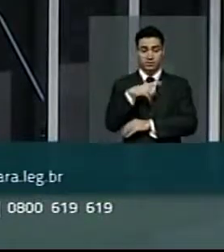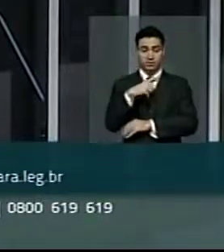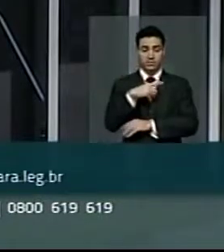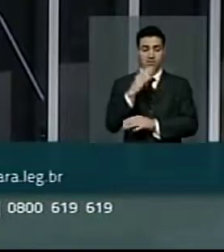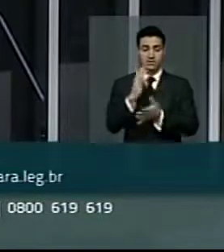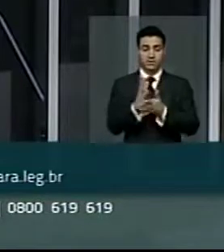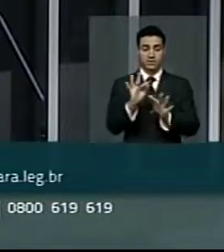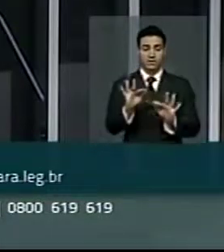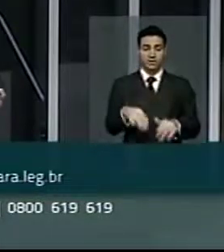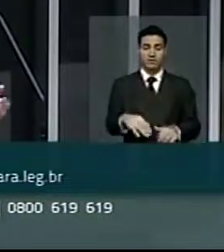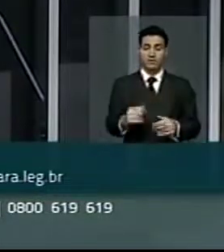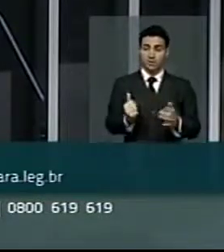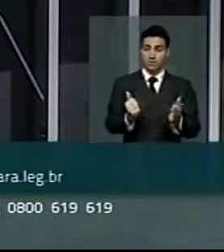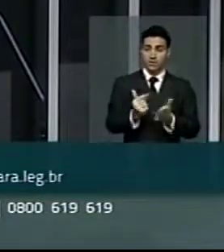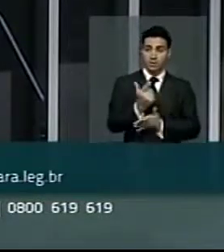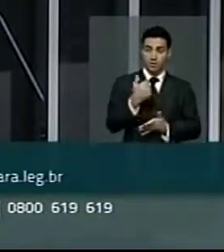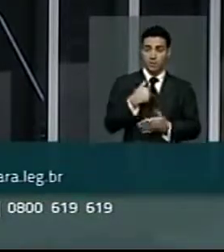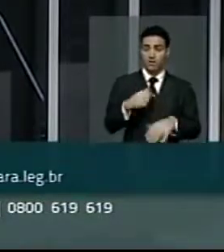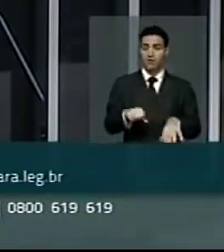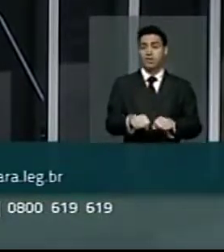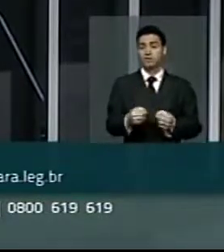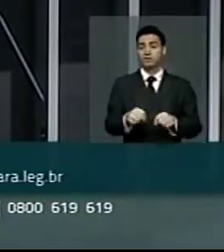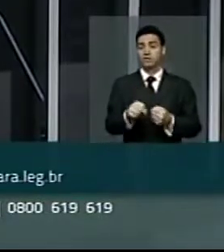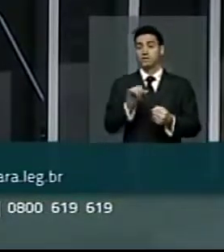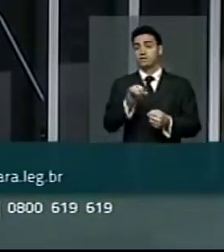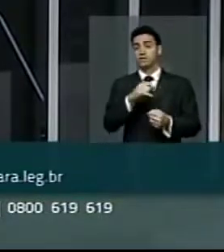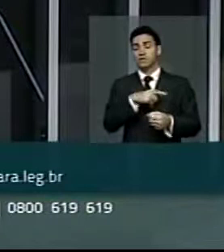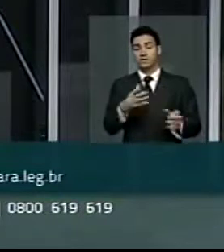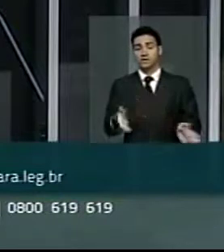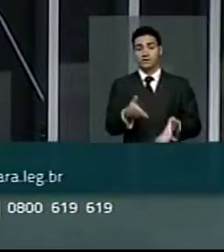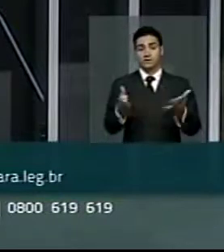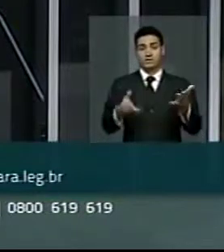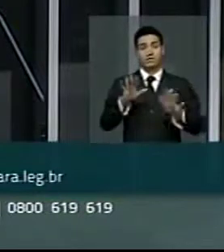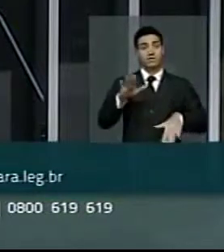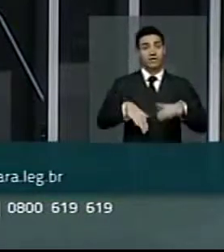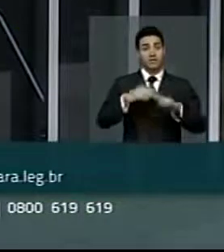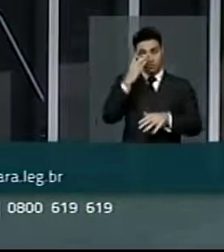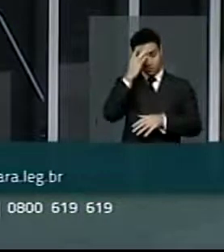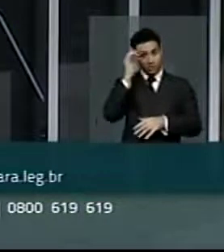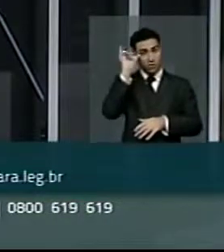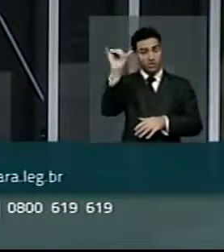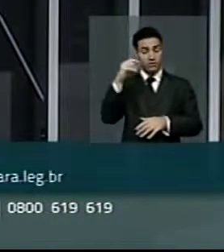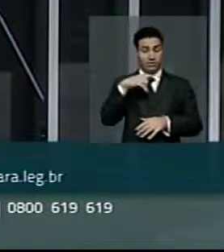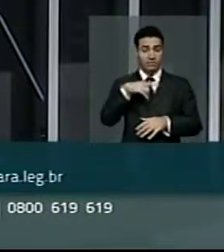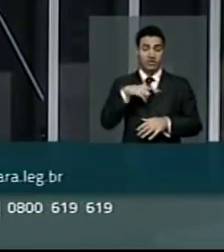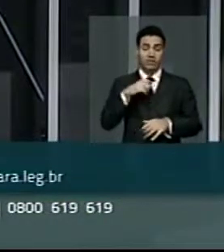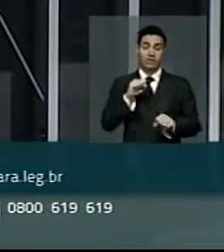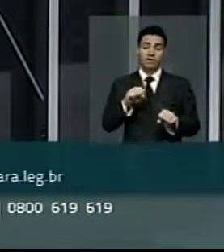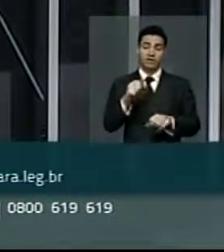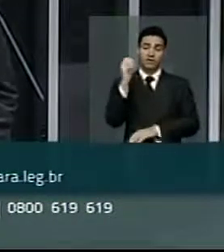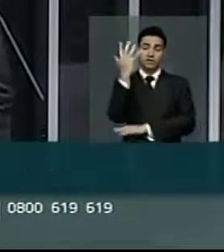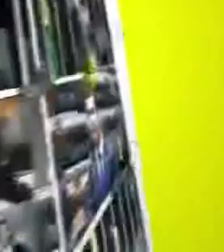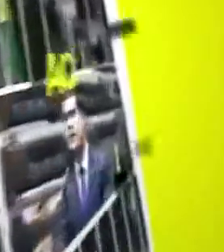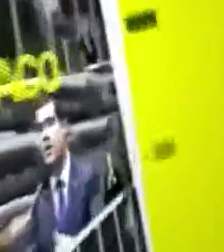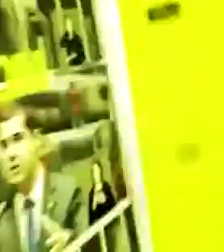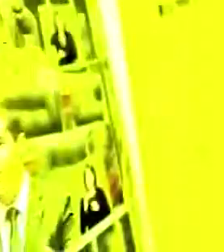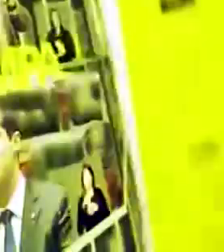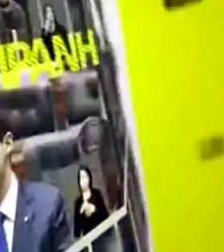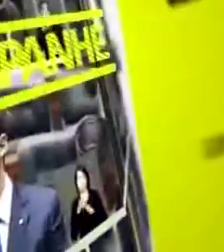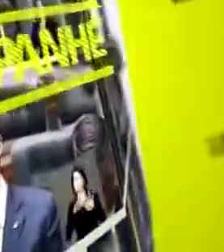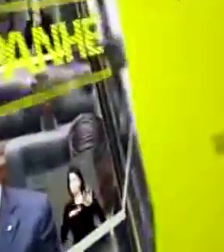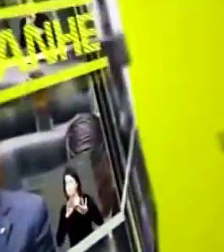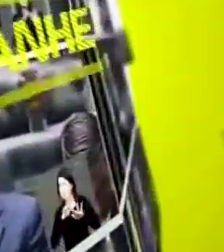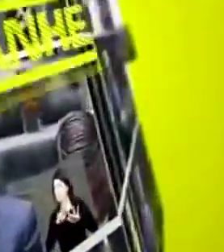tudo, destruir tudo. Sabendo que tem incentivo, quem sabe a pessoa possa não desmatar tanto assim. Obrigado, senhor presidente.